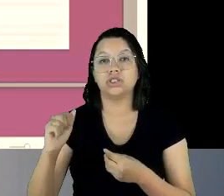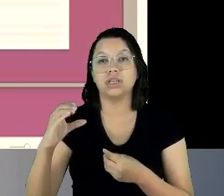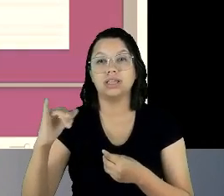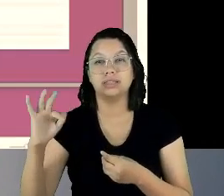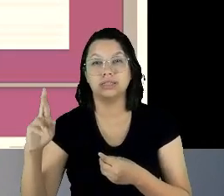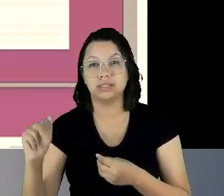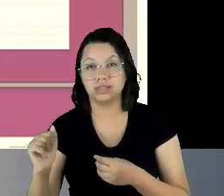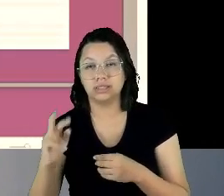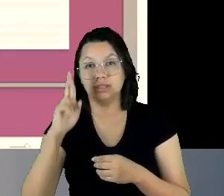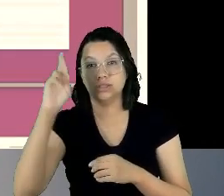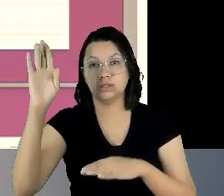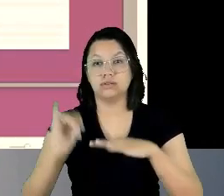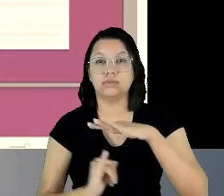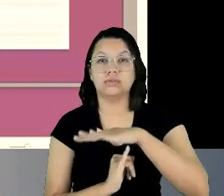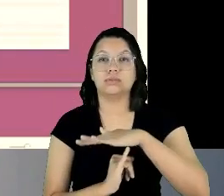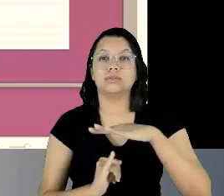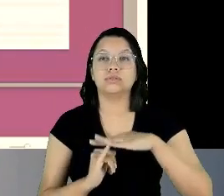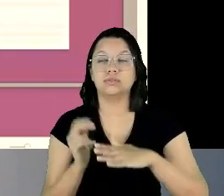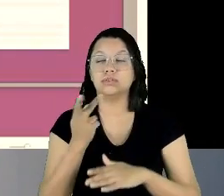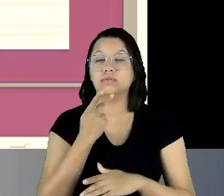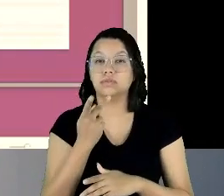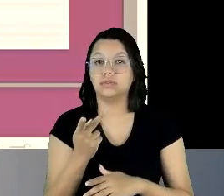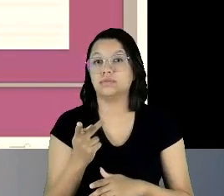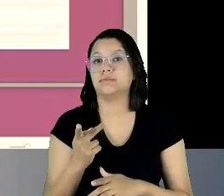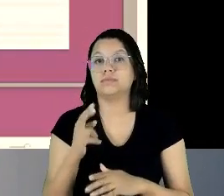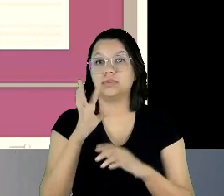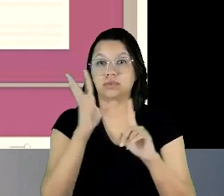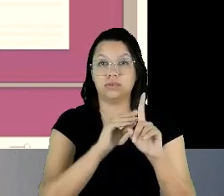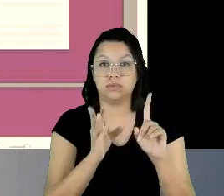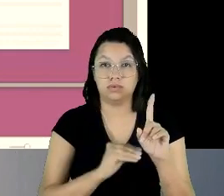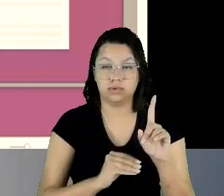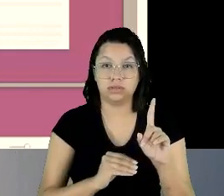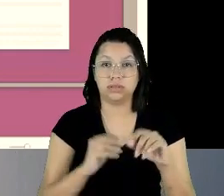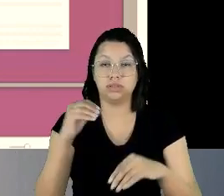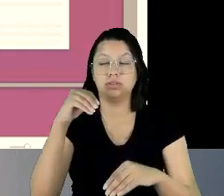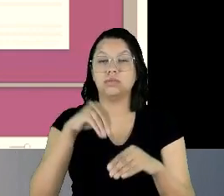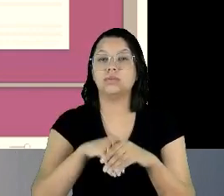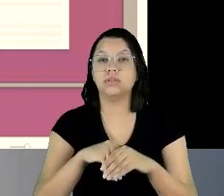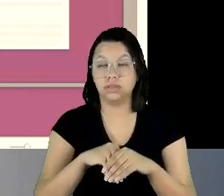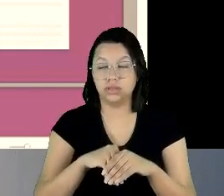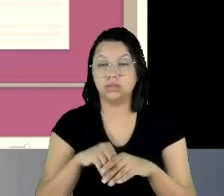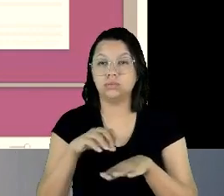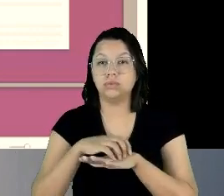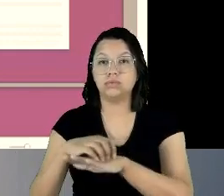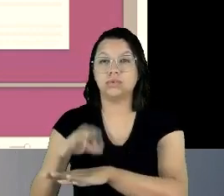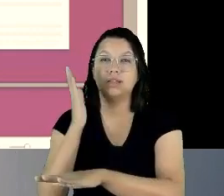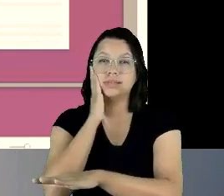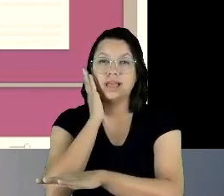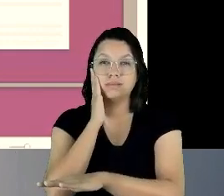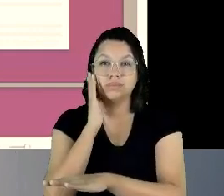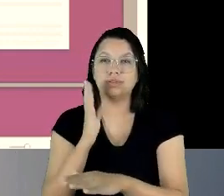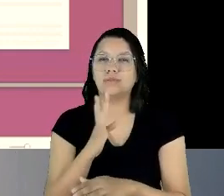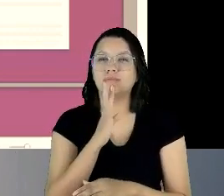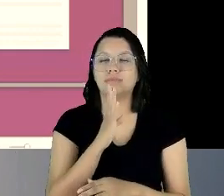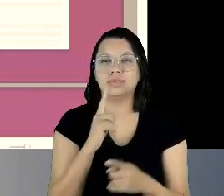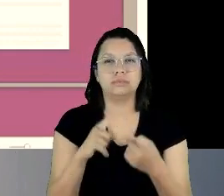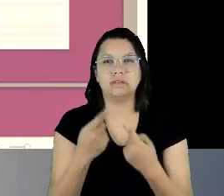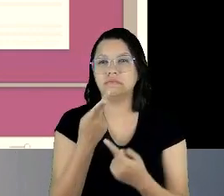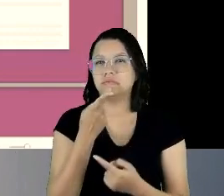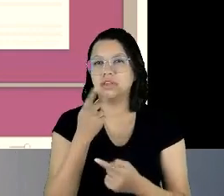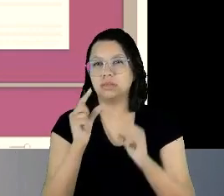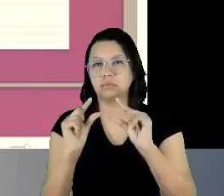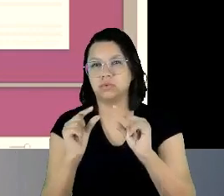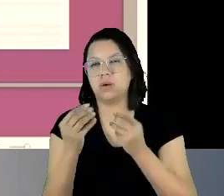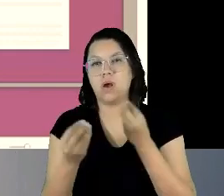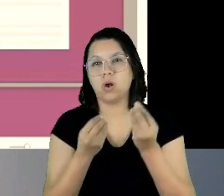que é diretora do Instituto Patrícia Galvão, diz, o assédio nos meios de transporte é sabido e conhecido, mas muito pouco abordado, é como